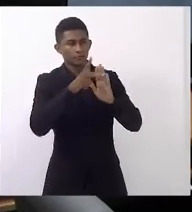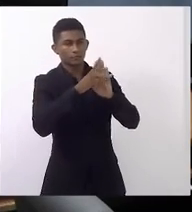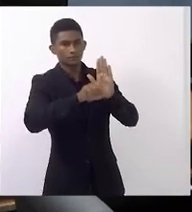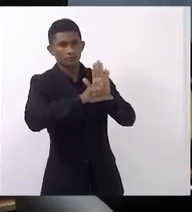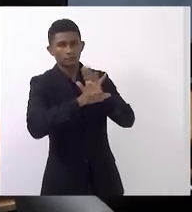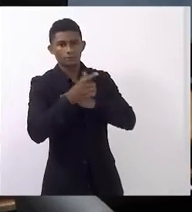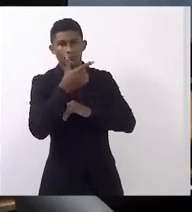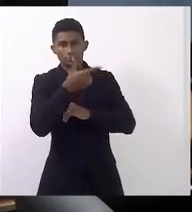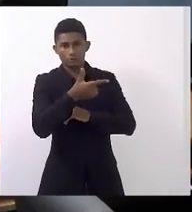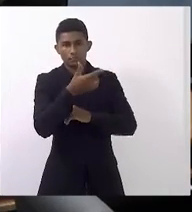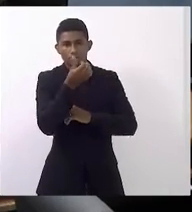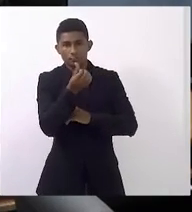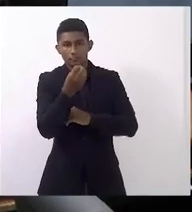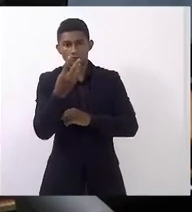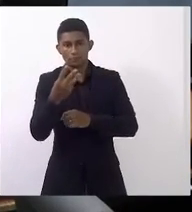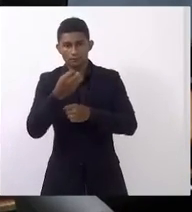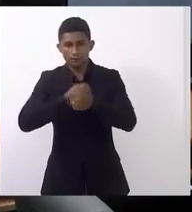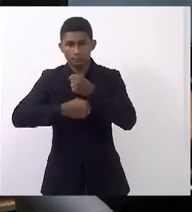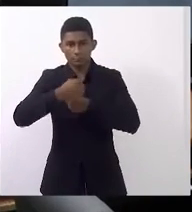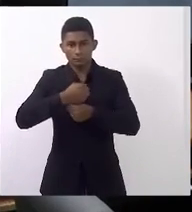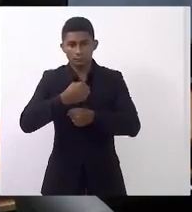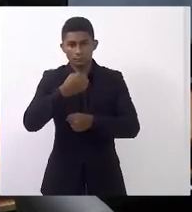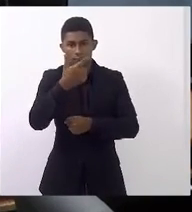de 2019.